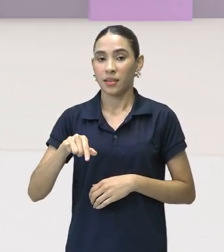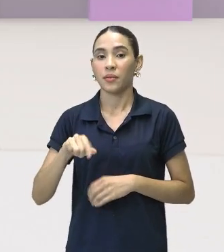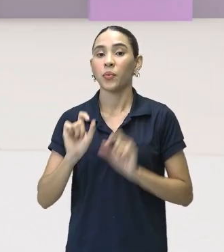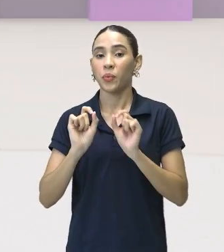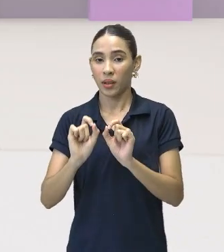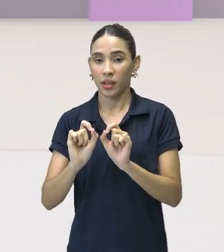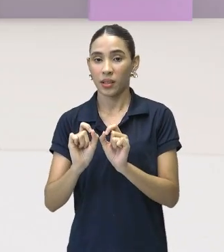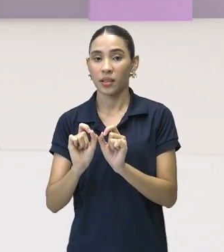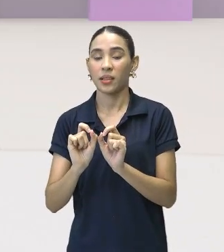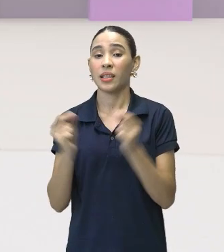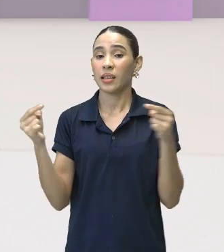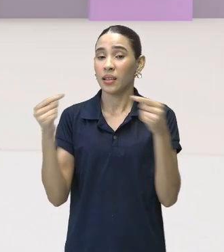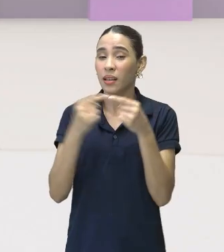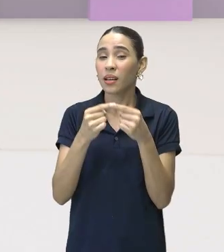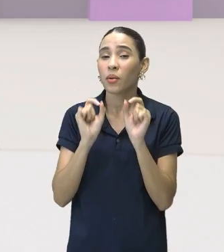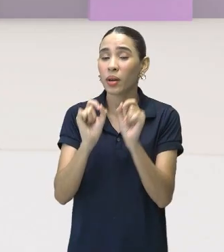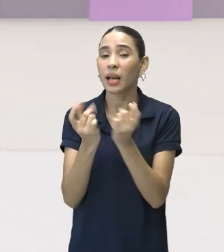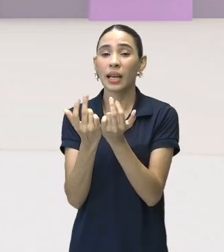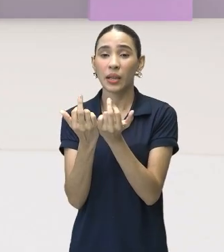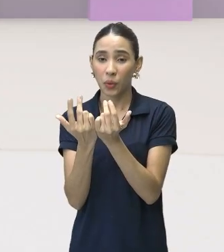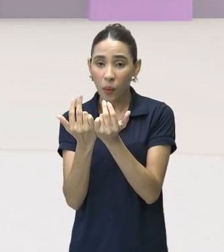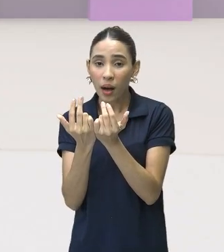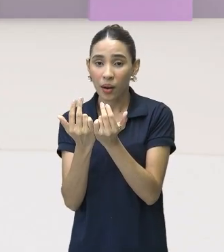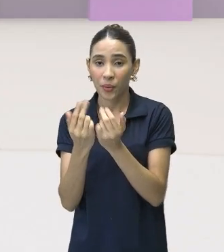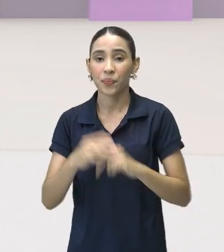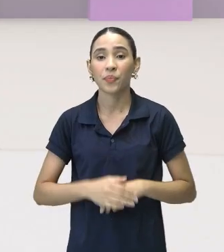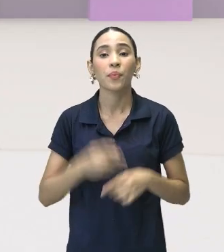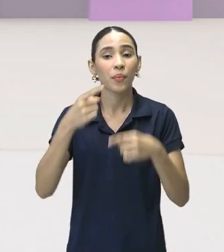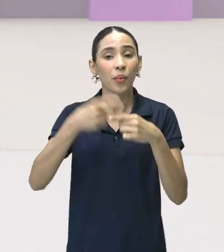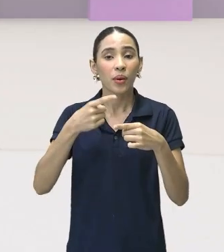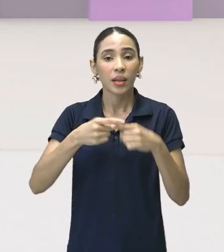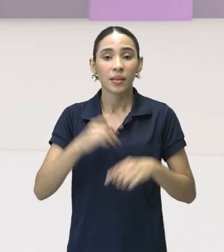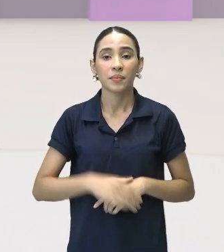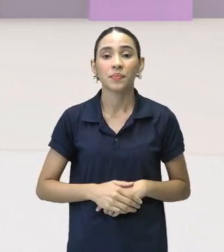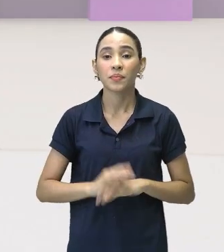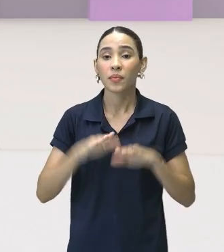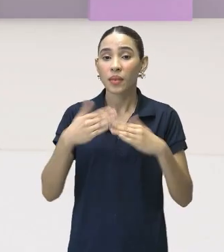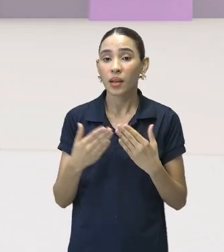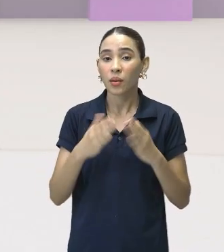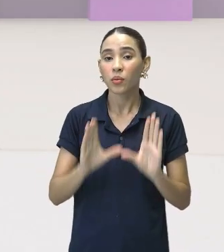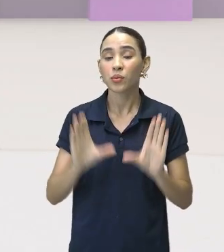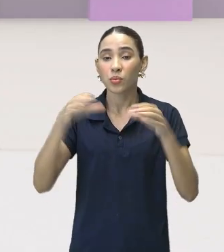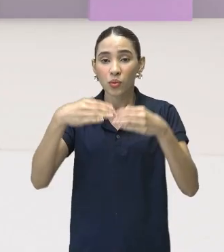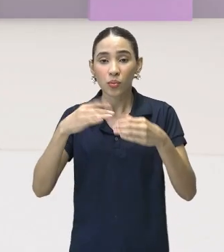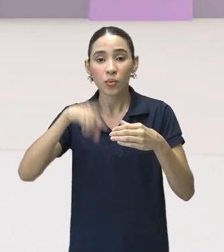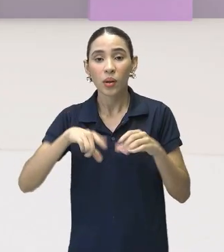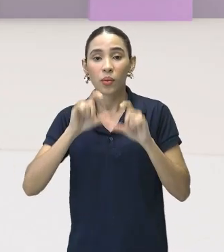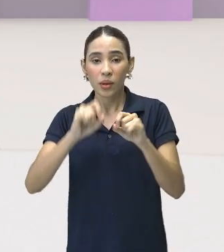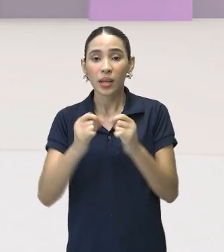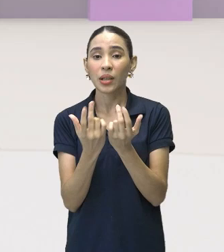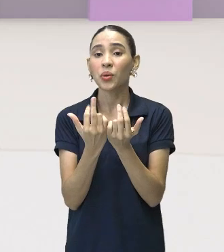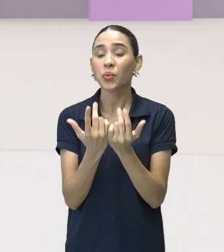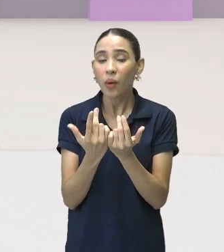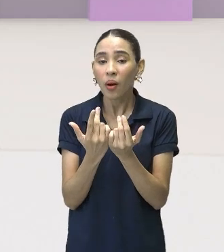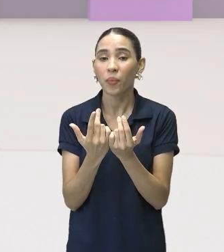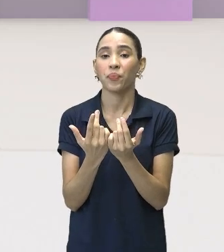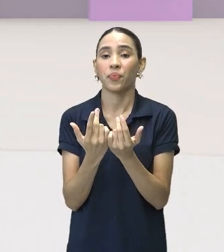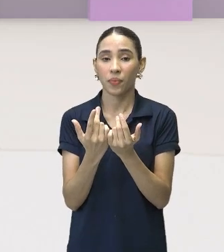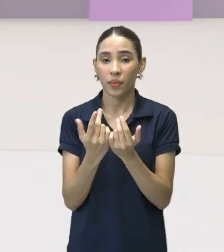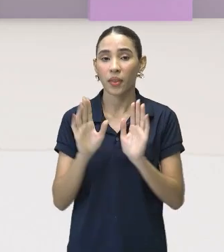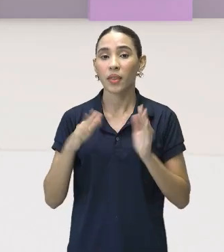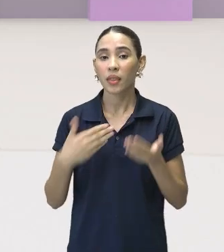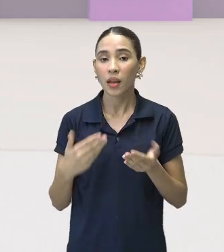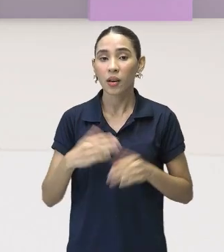eles são exatamente iguais. Por quê? Porque os seus elementos são o mesmo, tá?